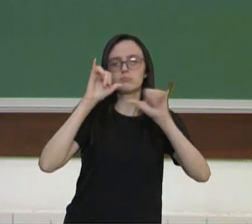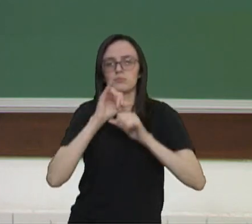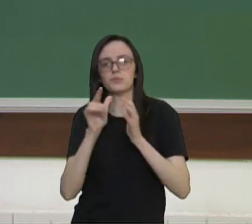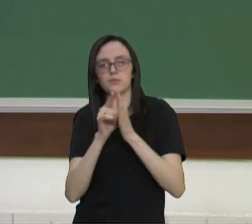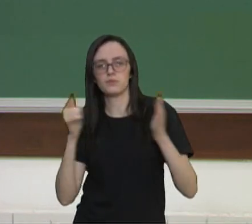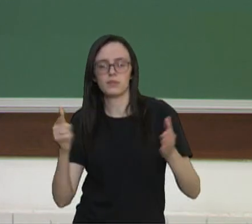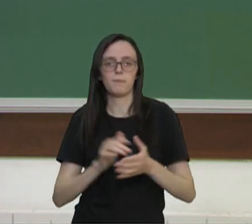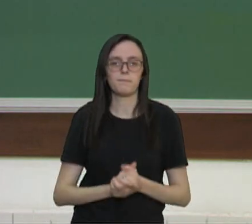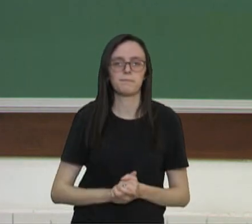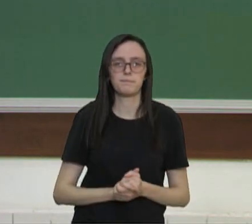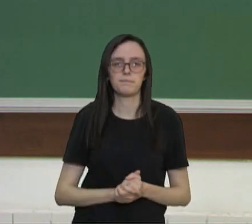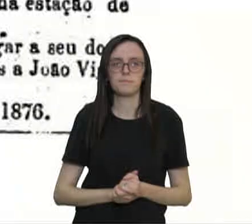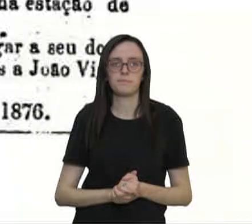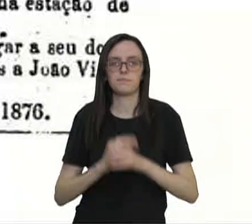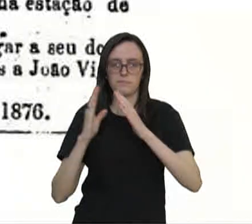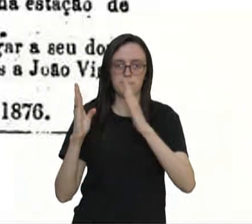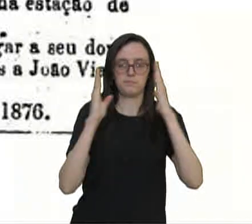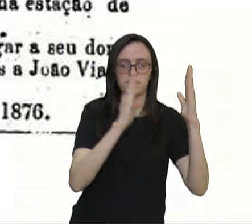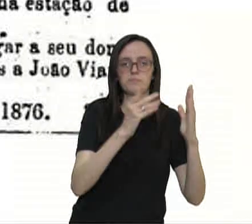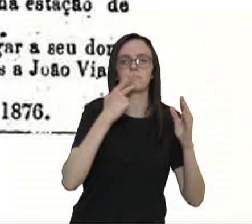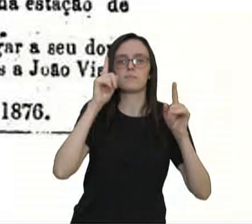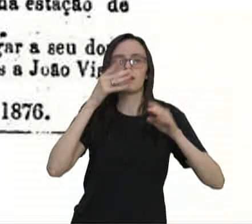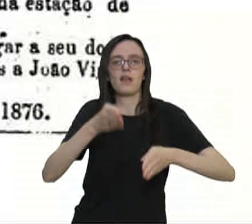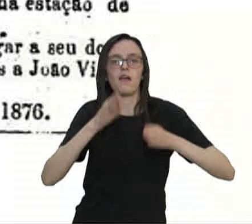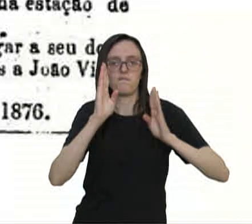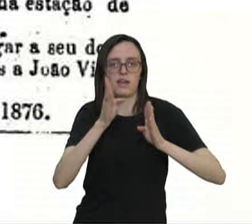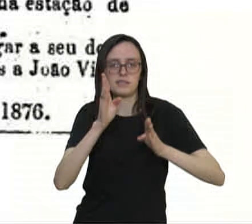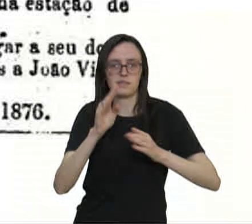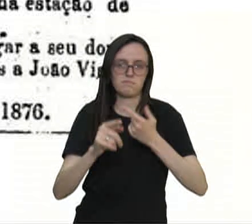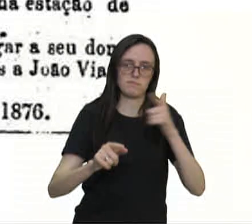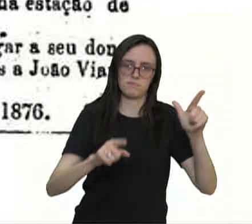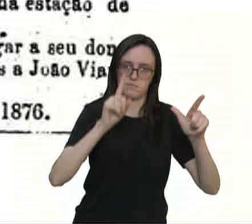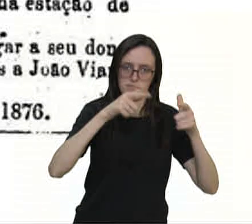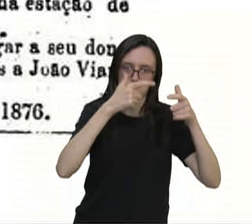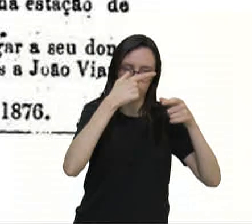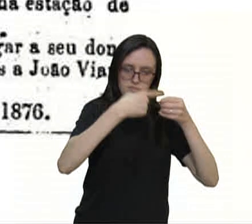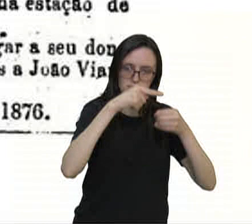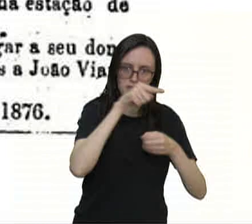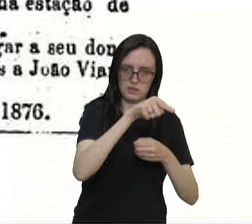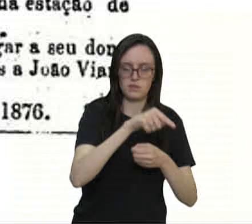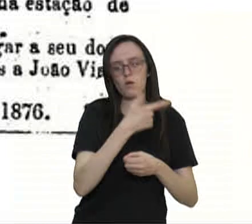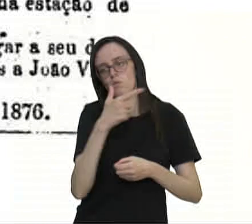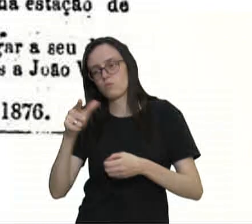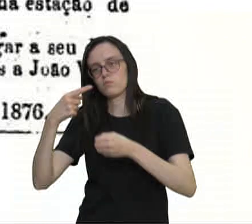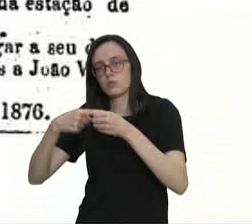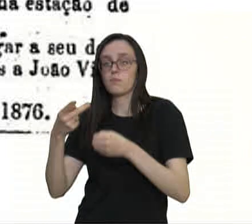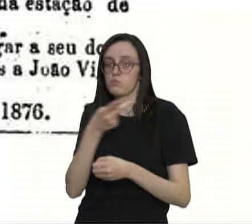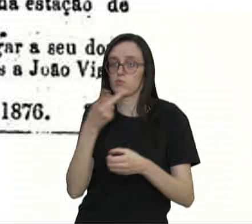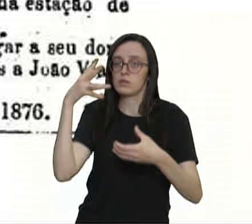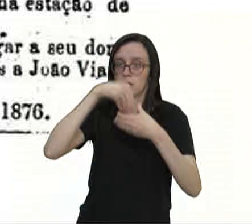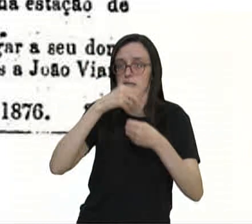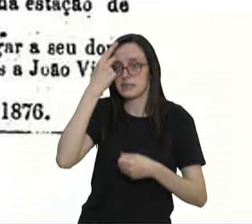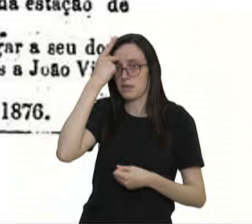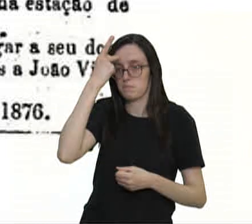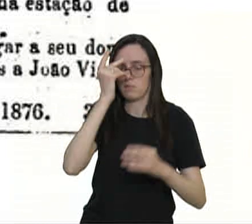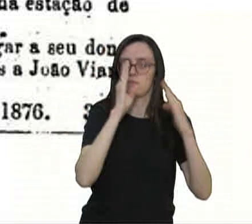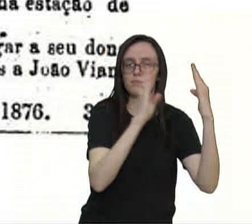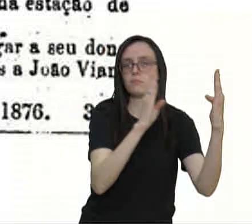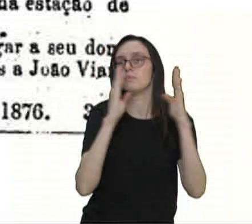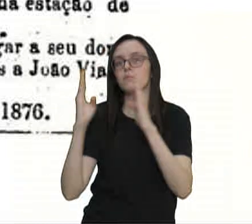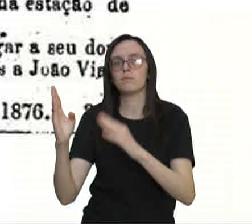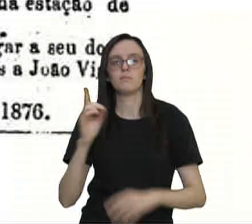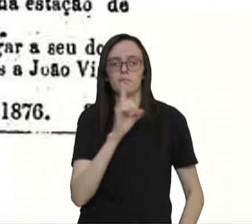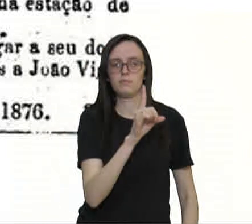escravos fugidos. Um deles da Fazenda São José em Taubaté, o outro de Limeira, ambos interior de São Paulo, esse